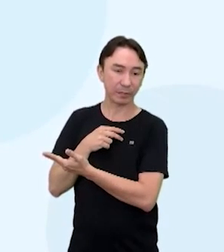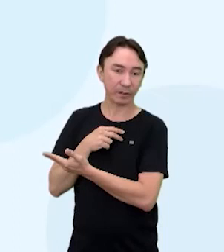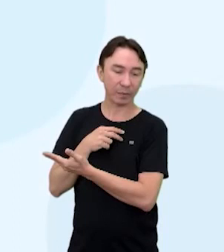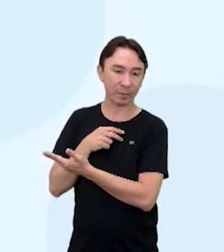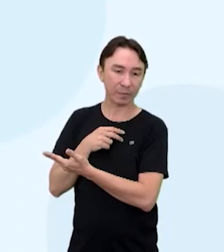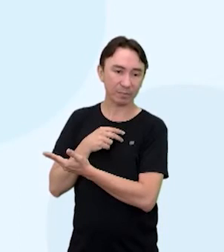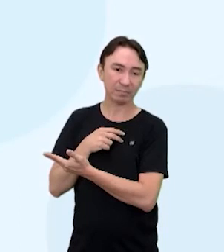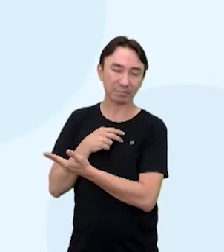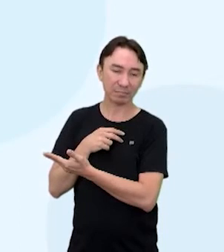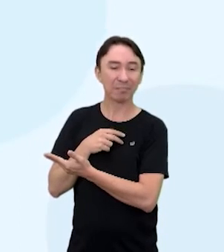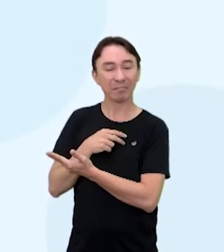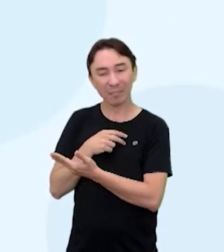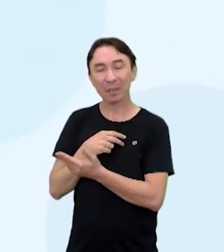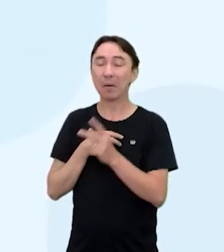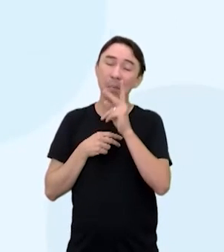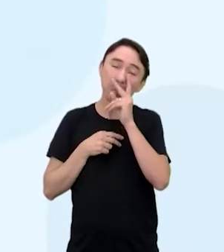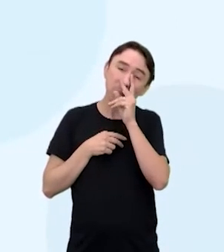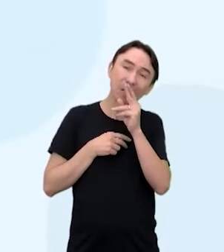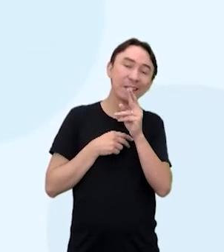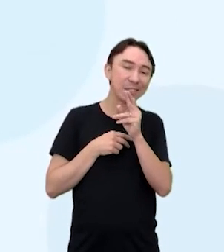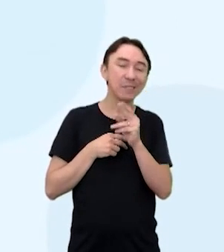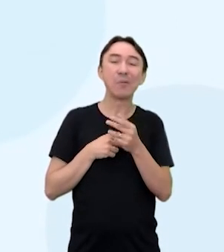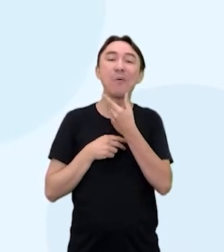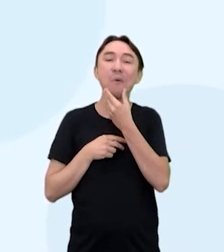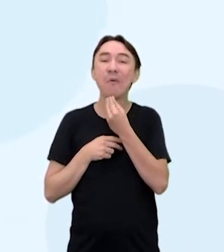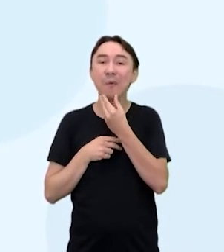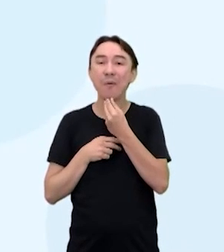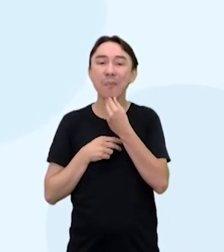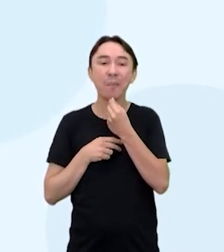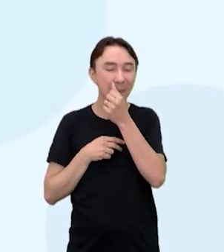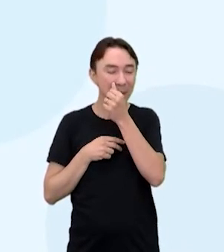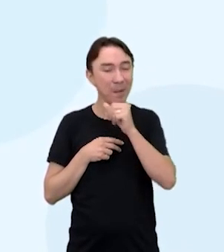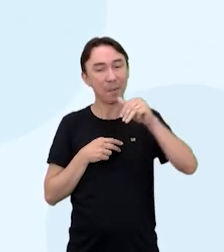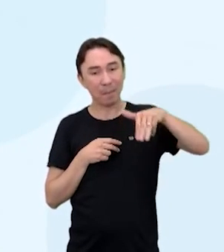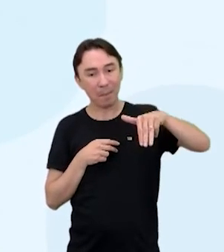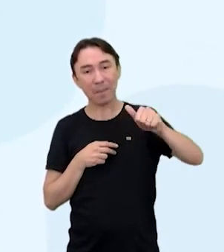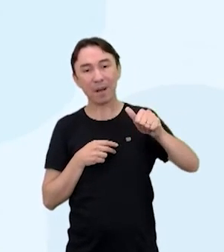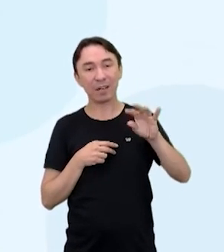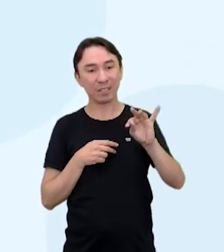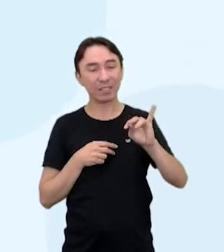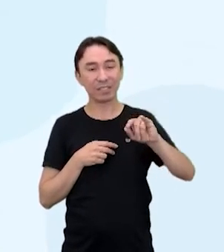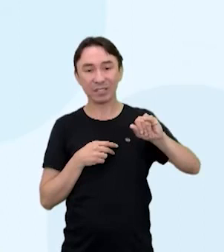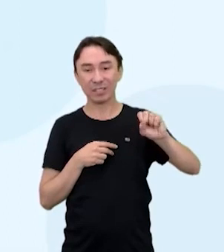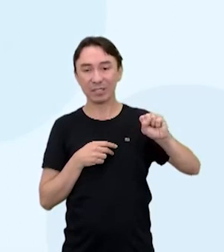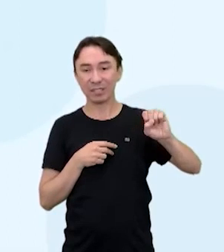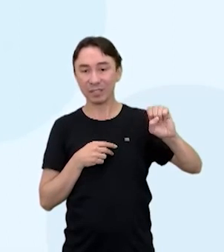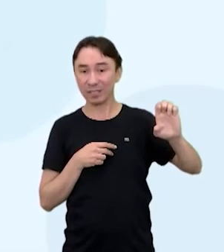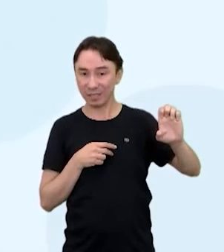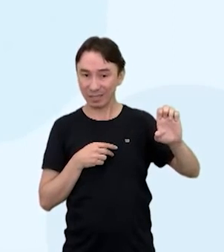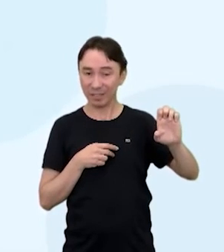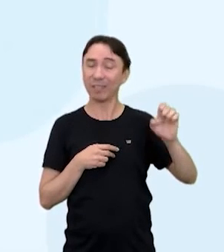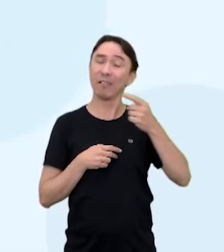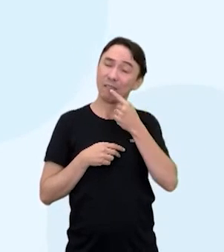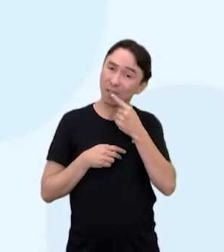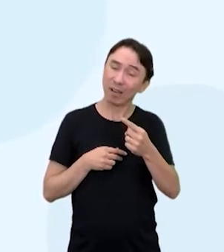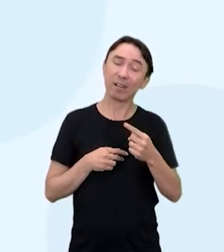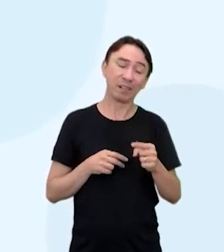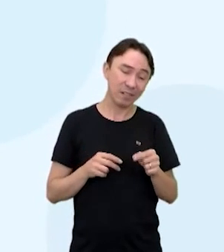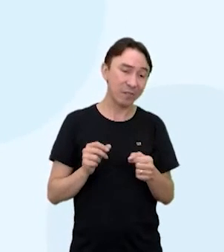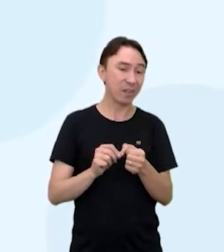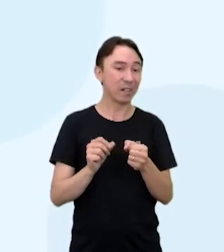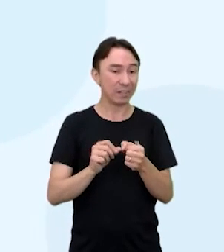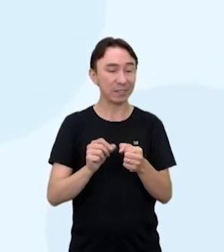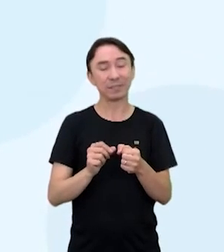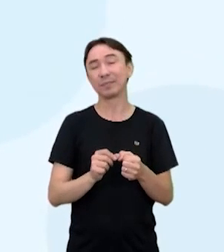se assemelha um pouco ao que o Matisse acabava fazendo. A gente tem algumas pinturas dele que está relacionada, por